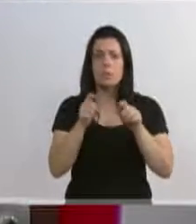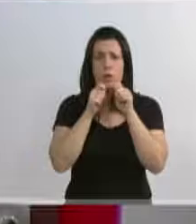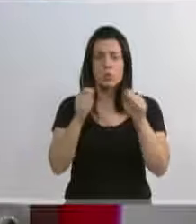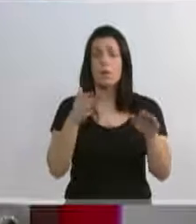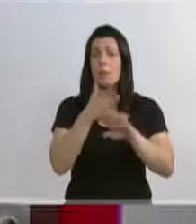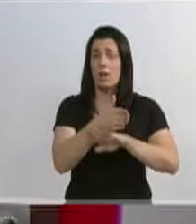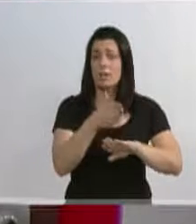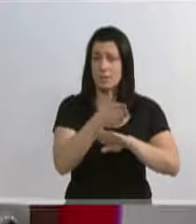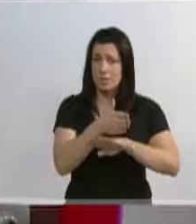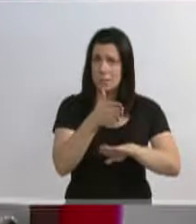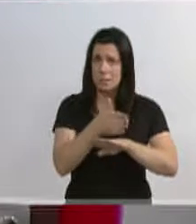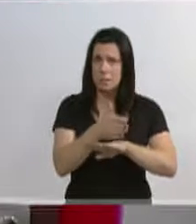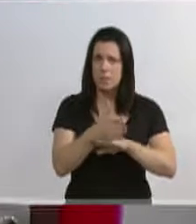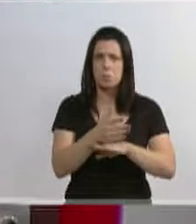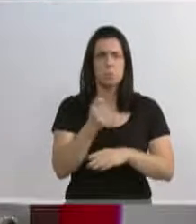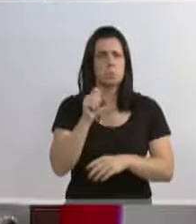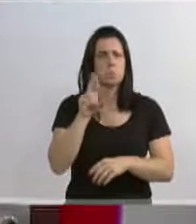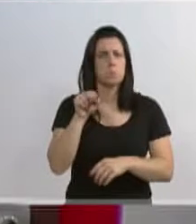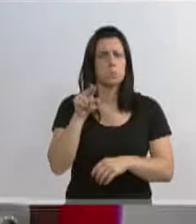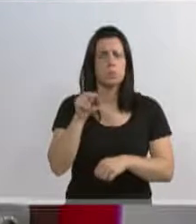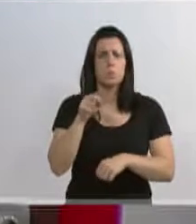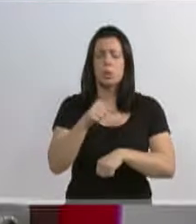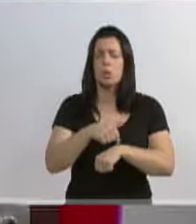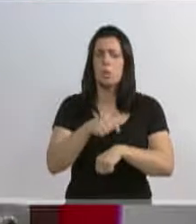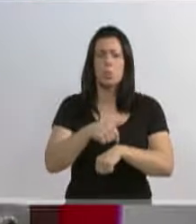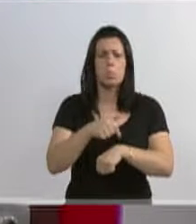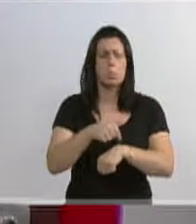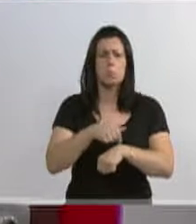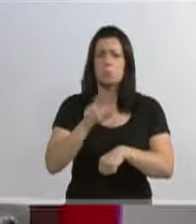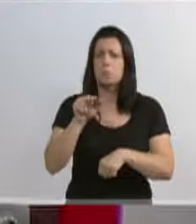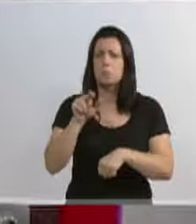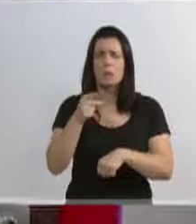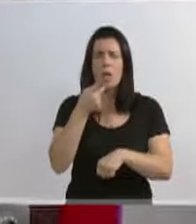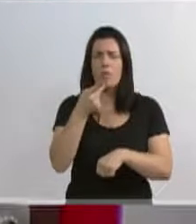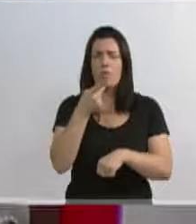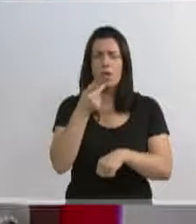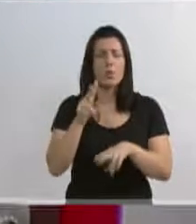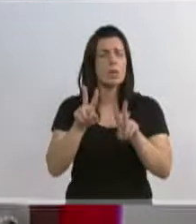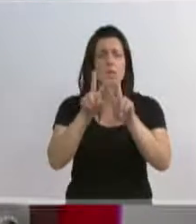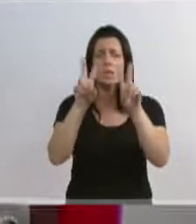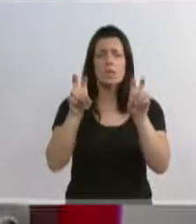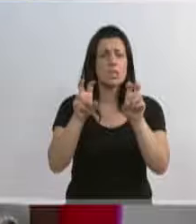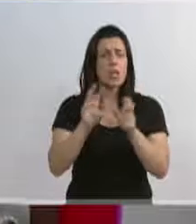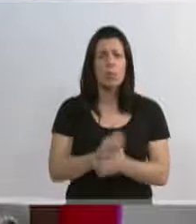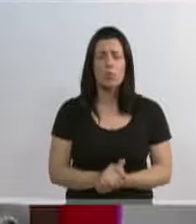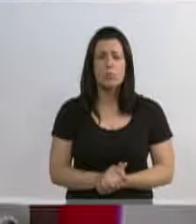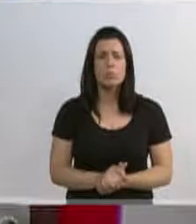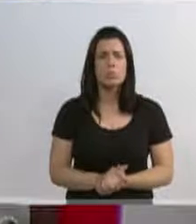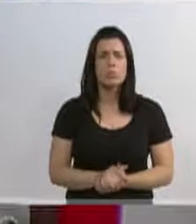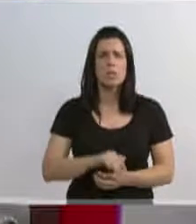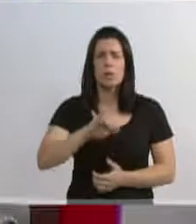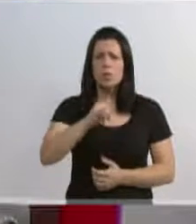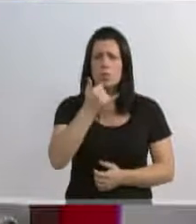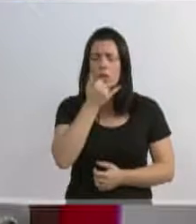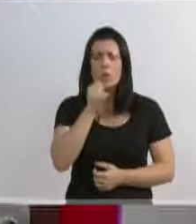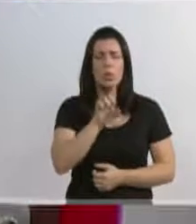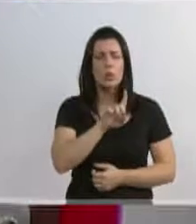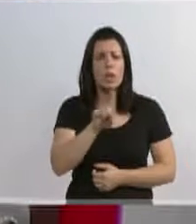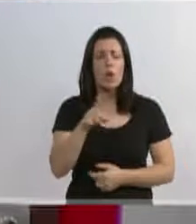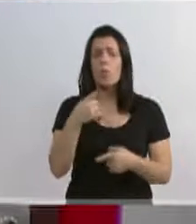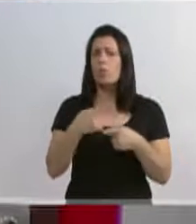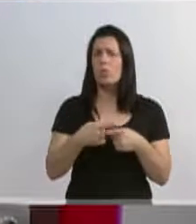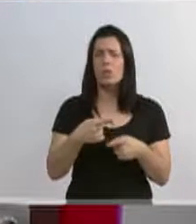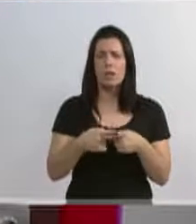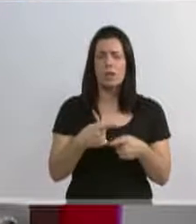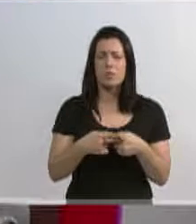esta questão se levantou em reuniões que nós temos mensalmente. Só quero justificar que o meu não, Até